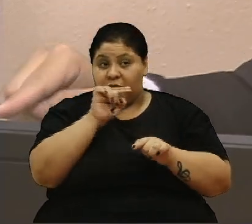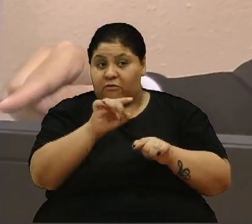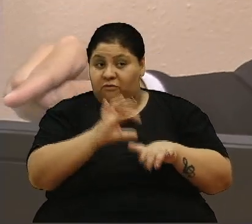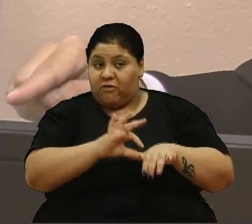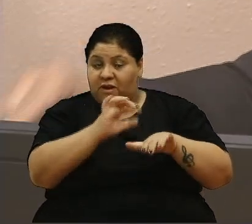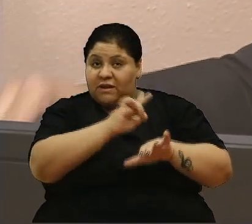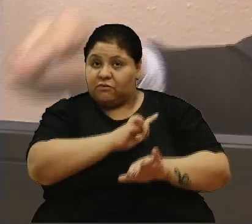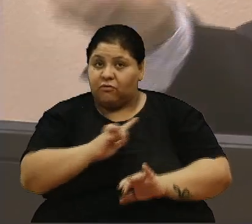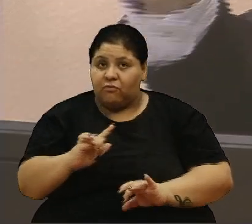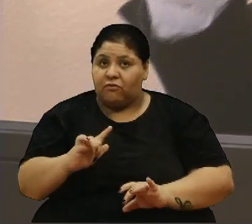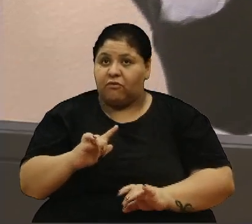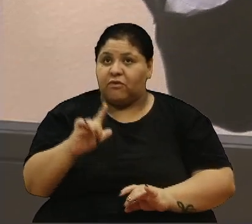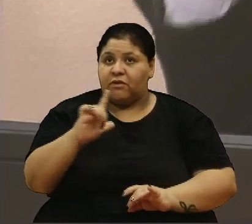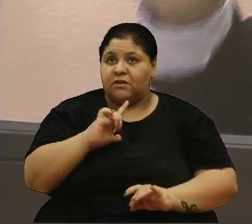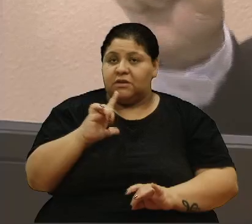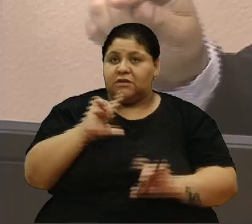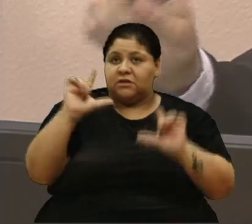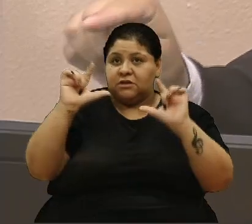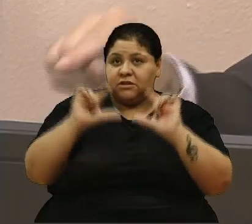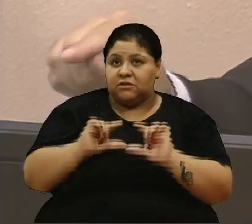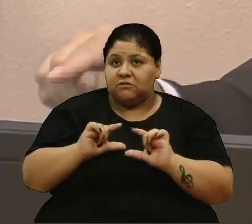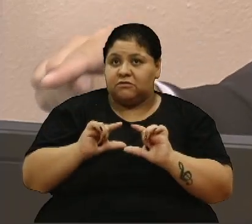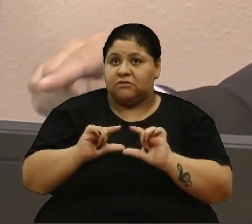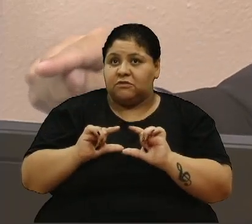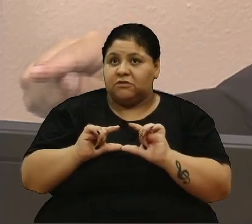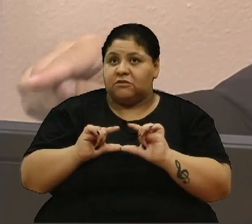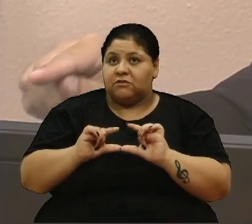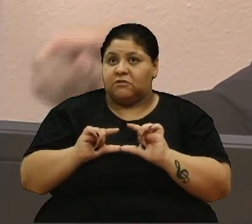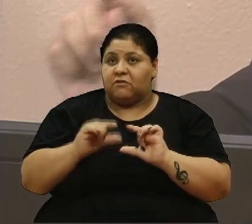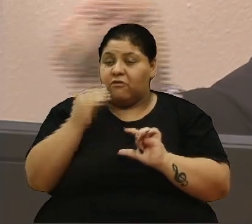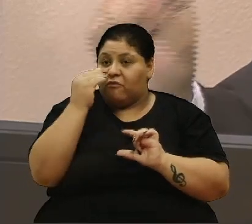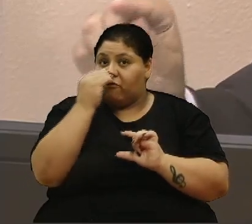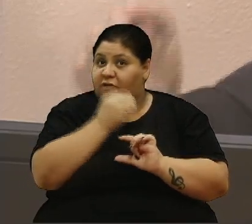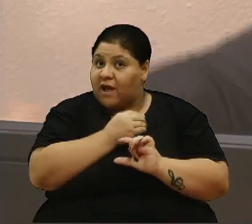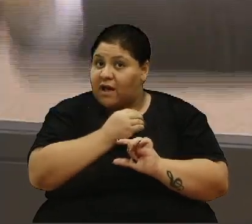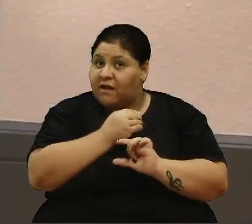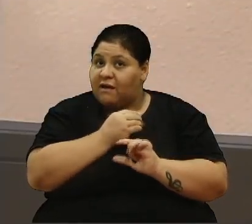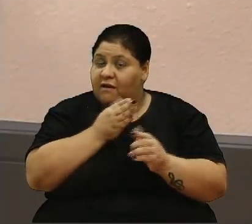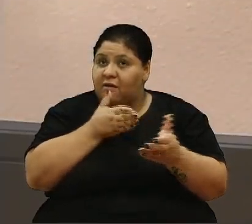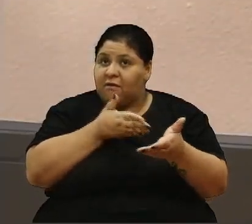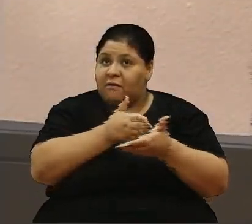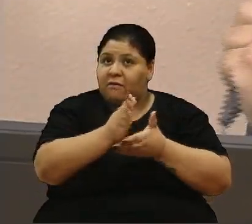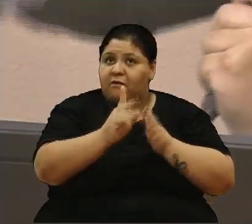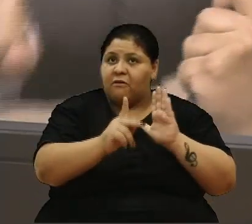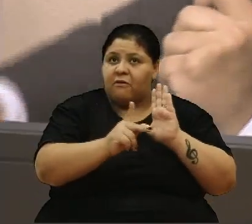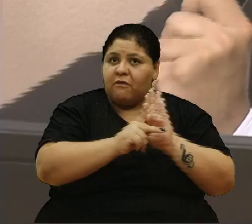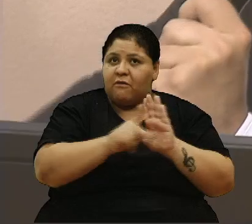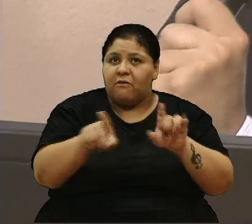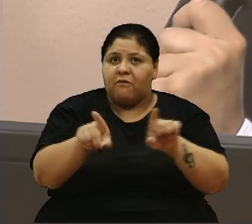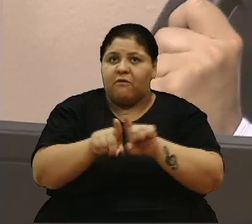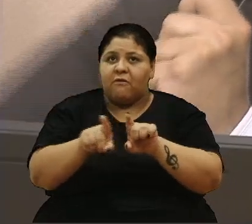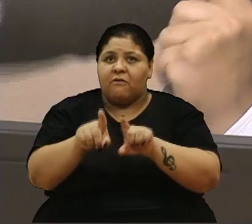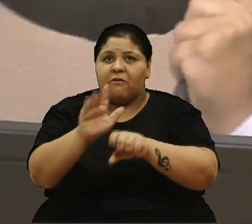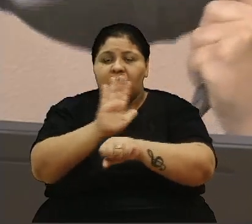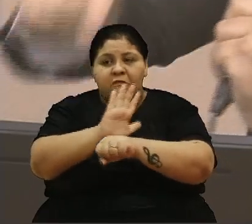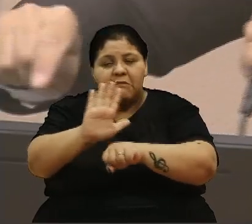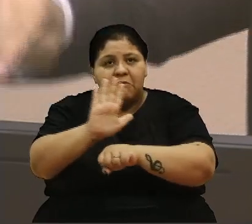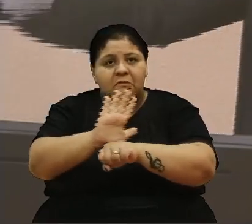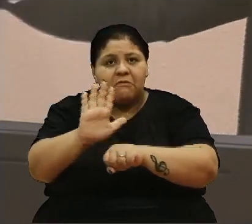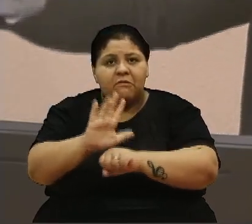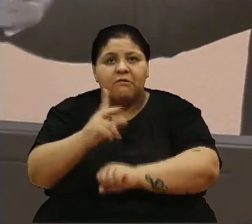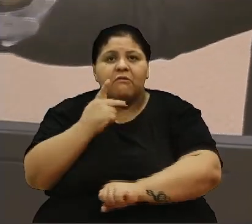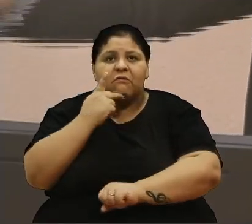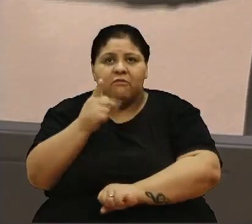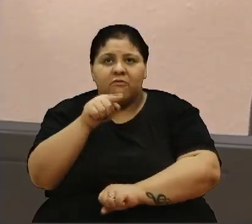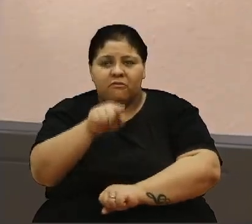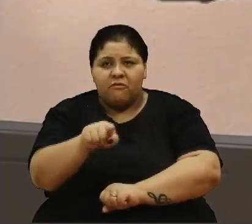do governo, que tem uma minoria frágil aqui nessa casa para aprovar projetos, inclusive o do Manha Bosco. E eu lhe digo, o